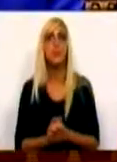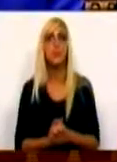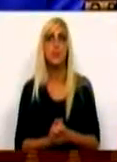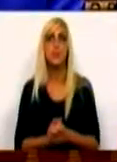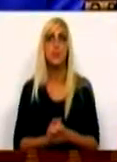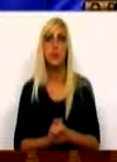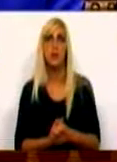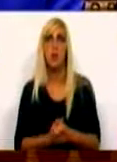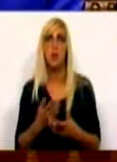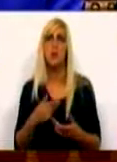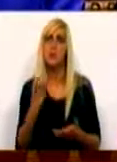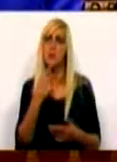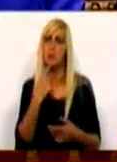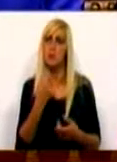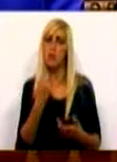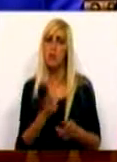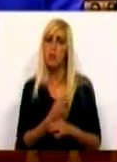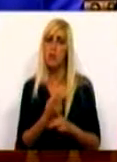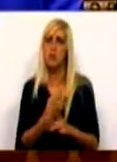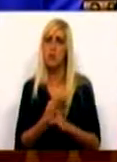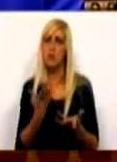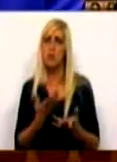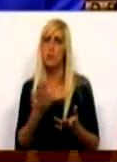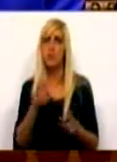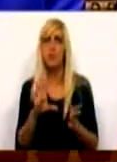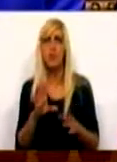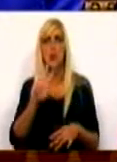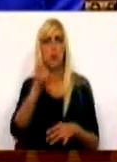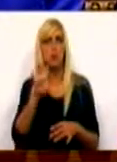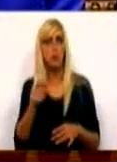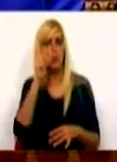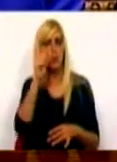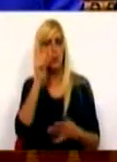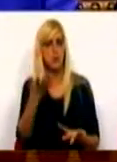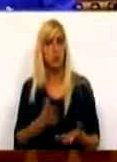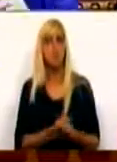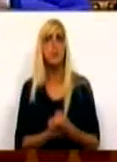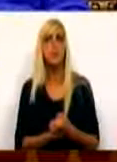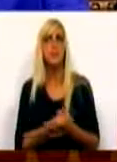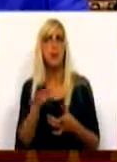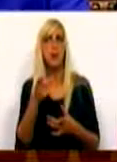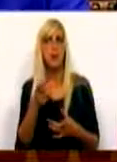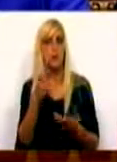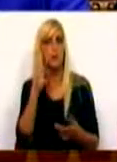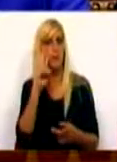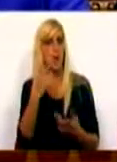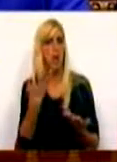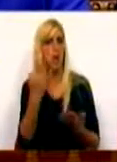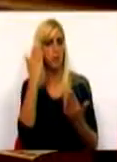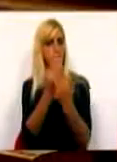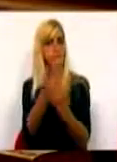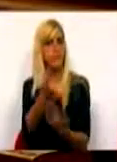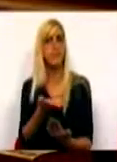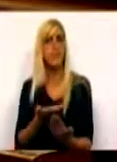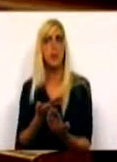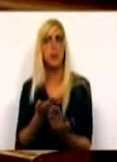Queria trazer aqui uma questão que tem a ver com as entidades regionais de turismo, para dizer que elas estão confrontadas com